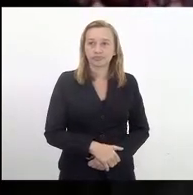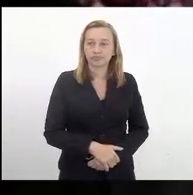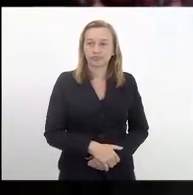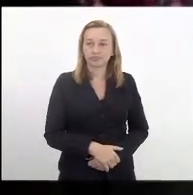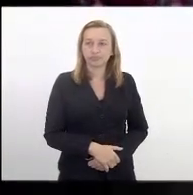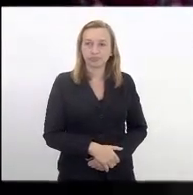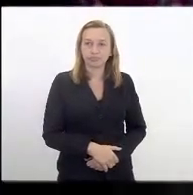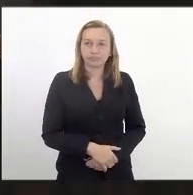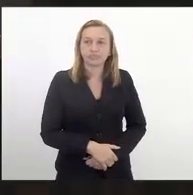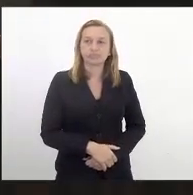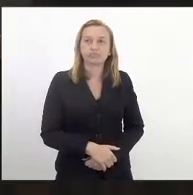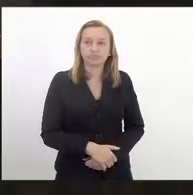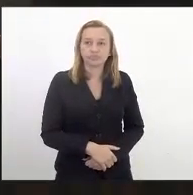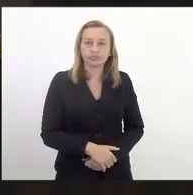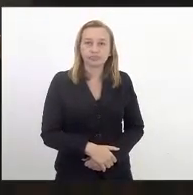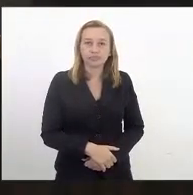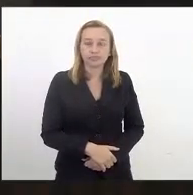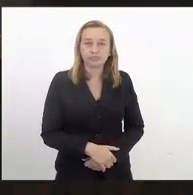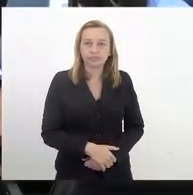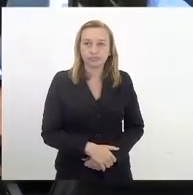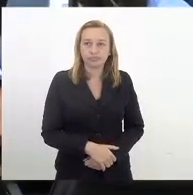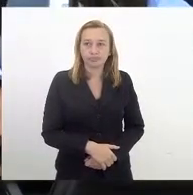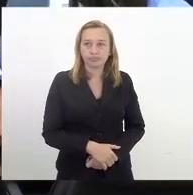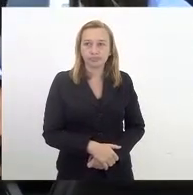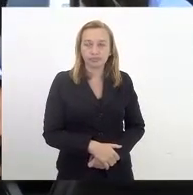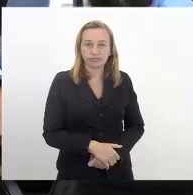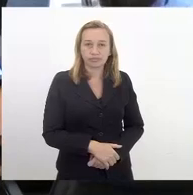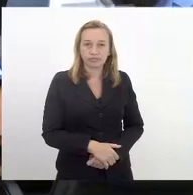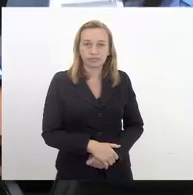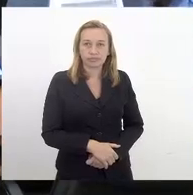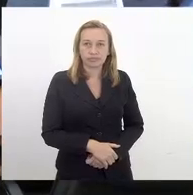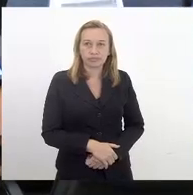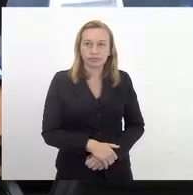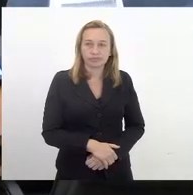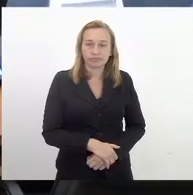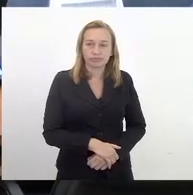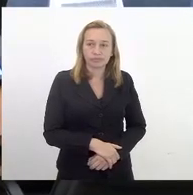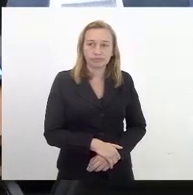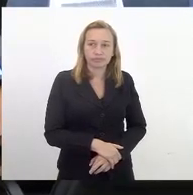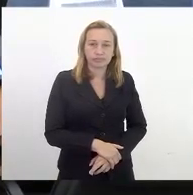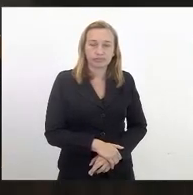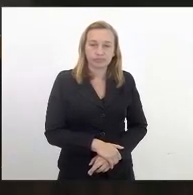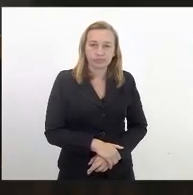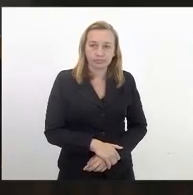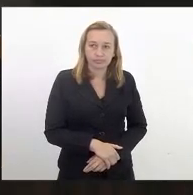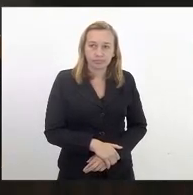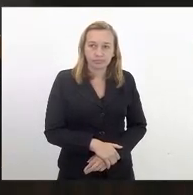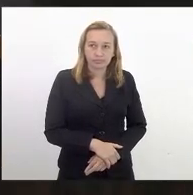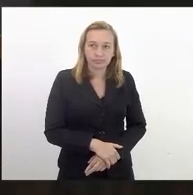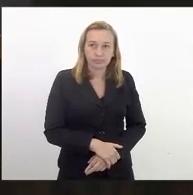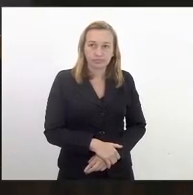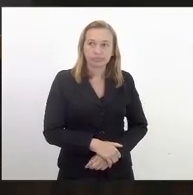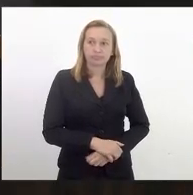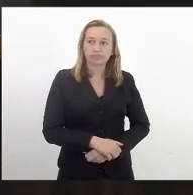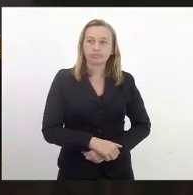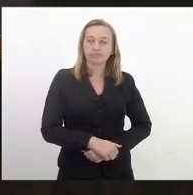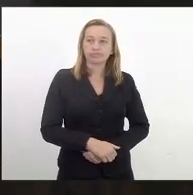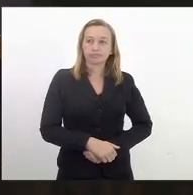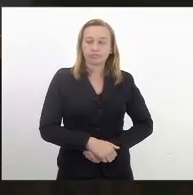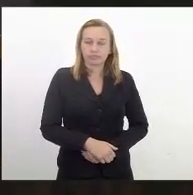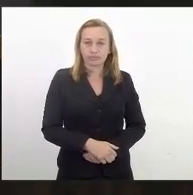é é perfeitamente ouvindo senhor Ok então vamos lá para emitir parecer